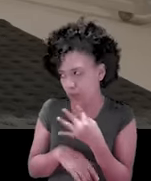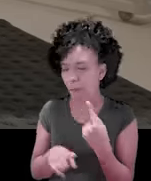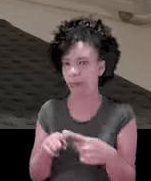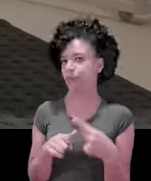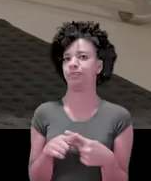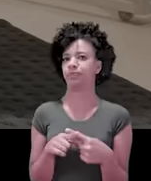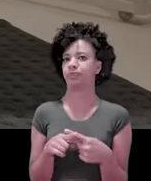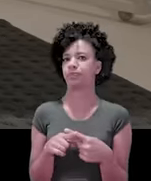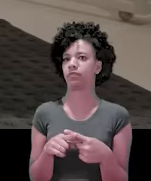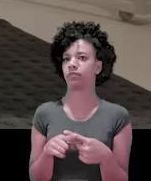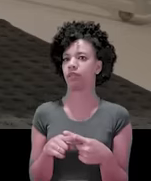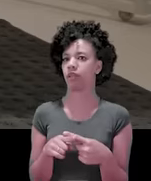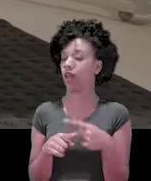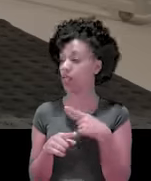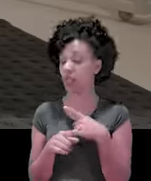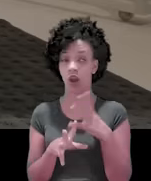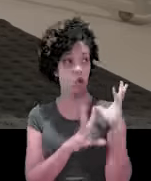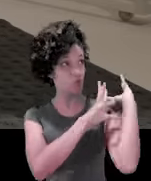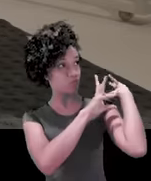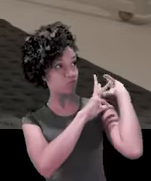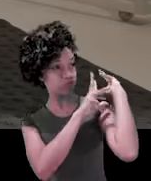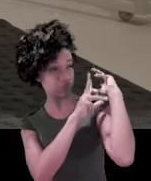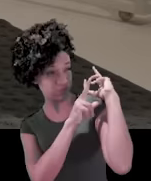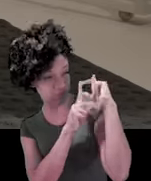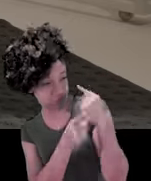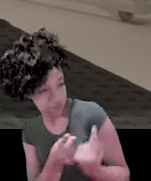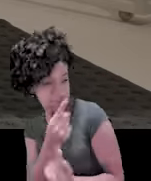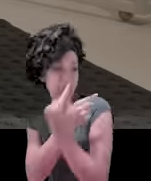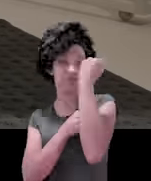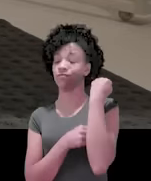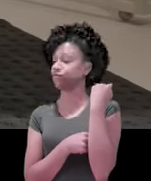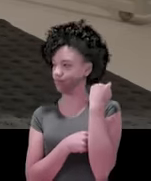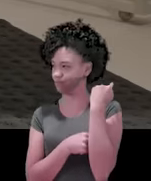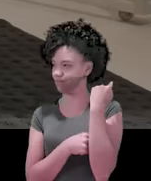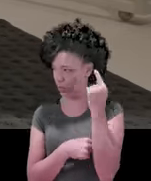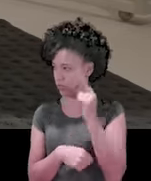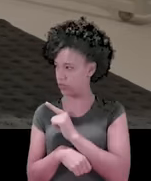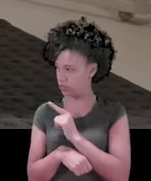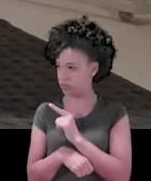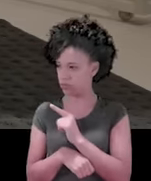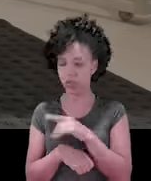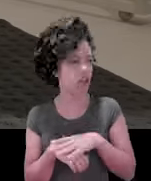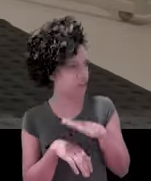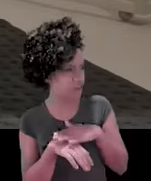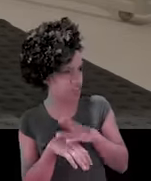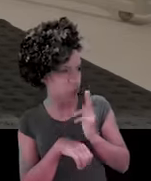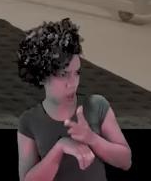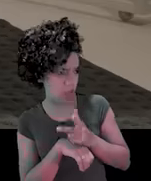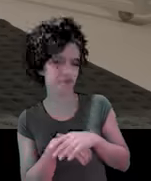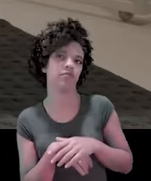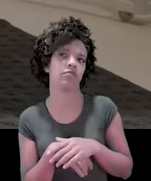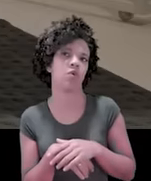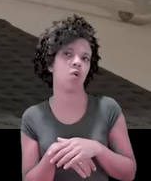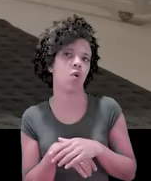porque você você foi para o teu antepassado Tu conseguiu ir lá atrás eu falei com um eu fiz uma live com